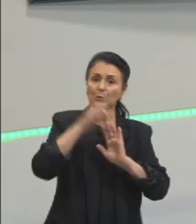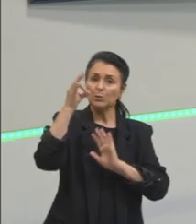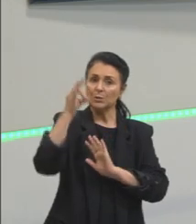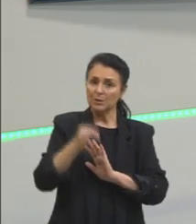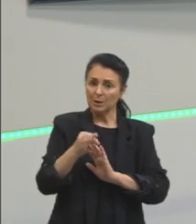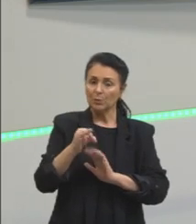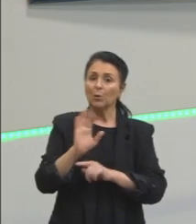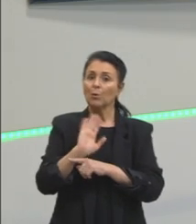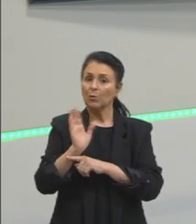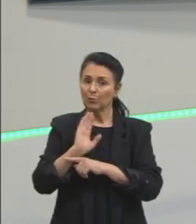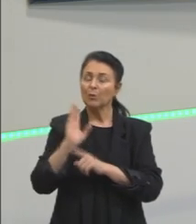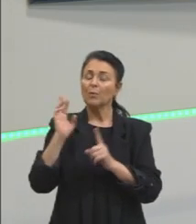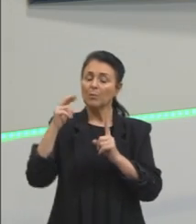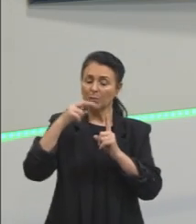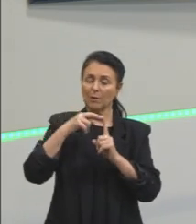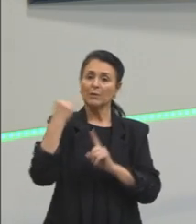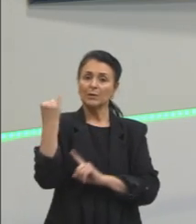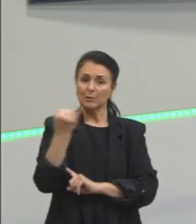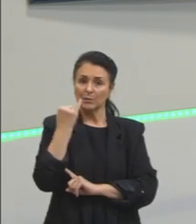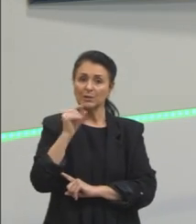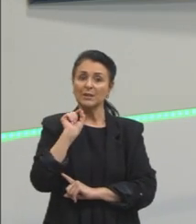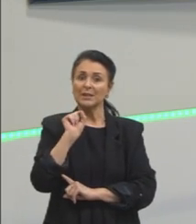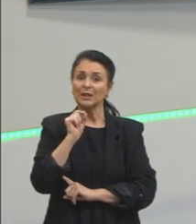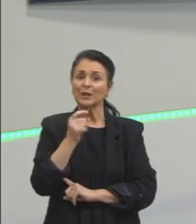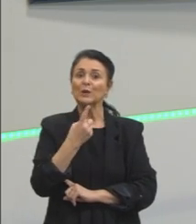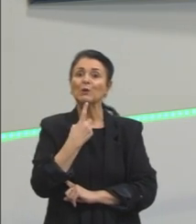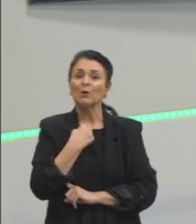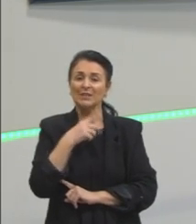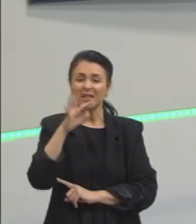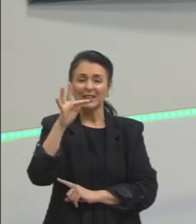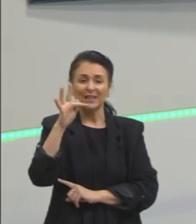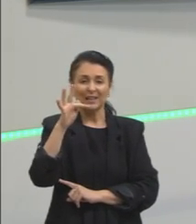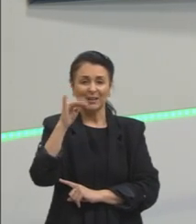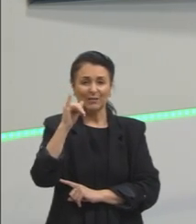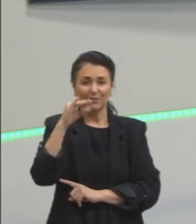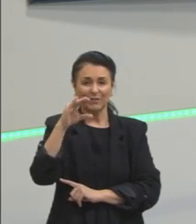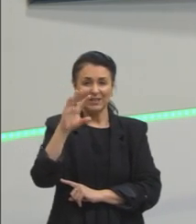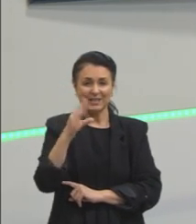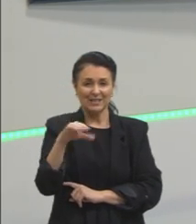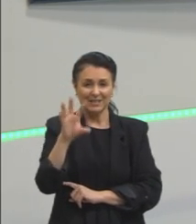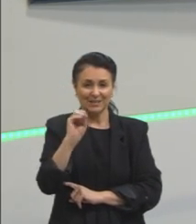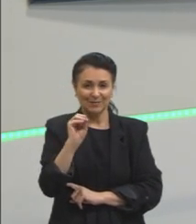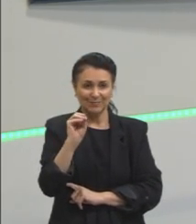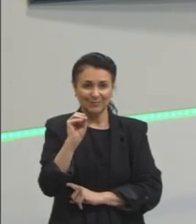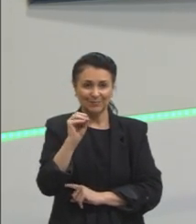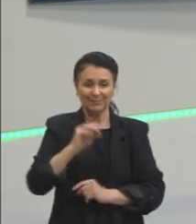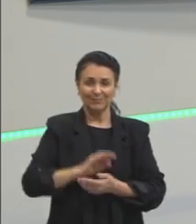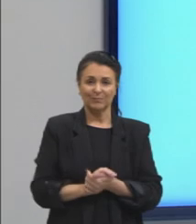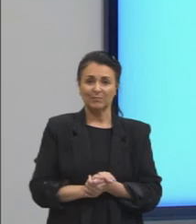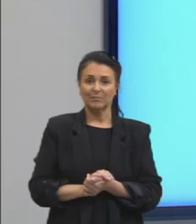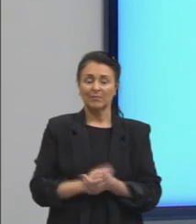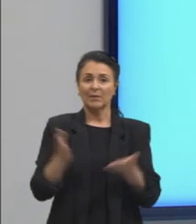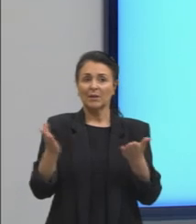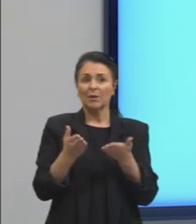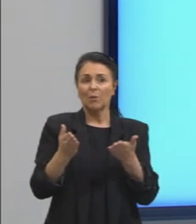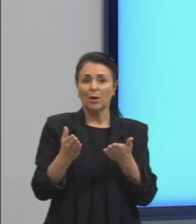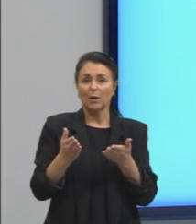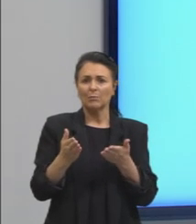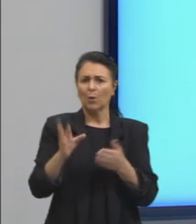esse filme também uma referência então para quem quem gosta de ficção Bom vamos lá Racionais